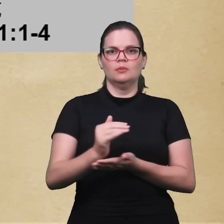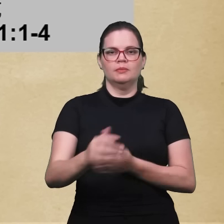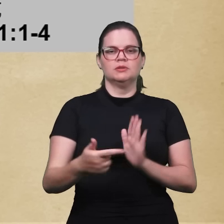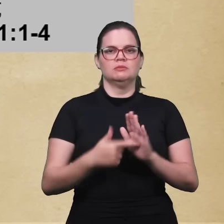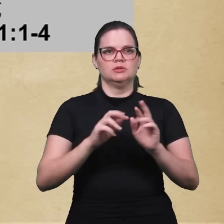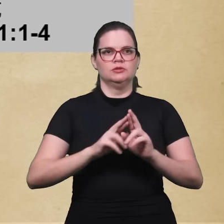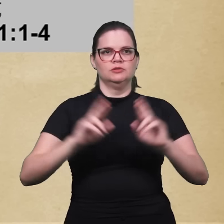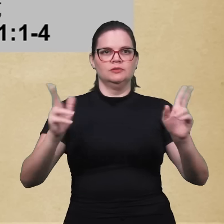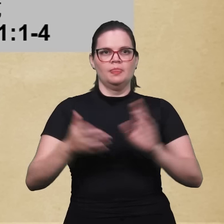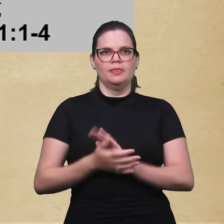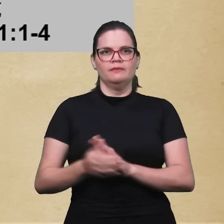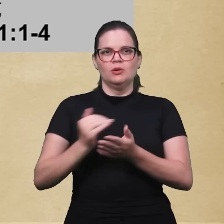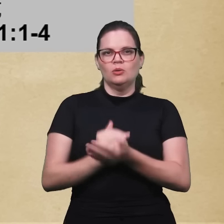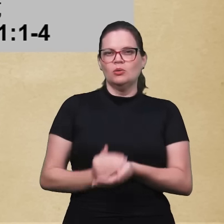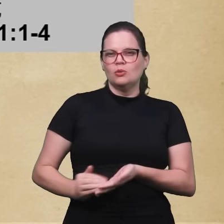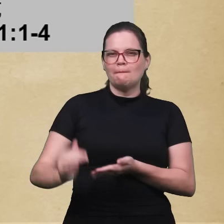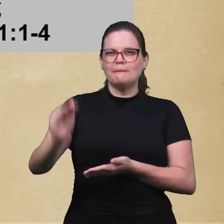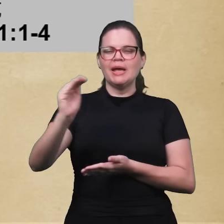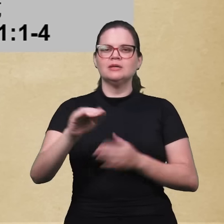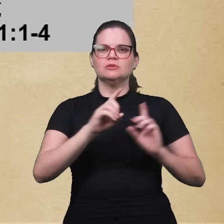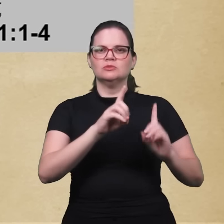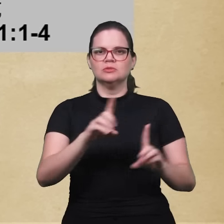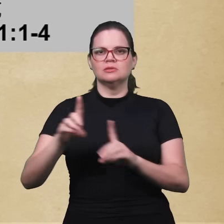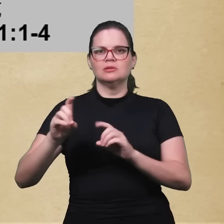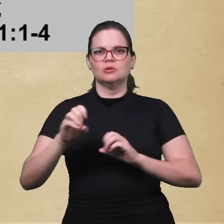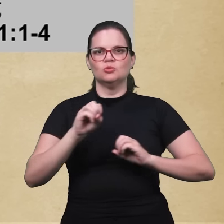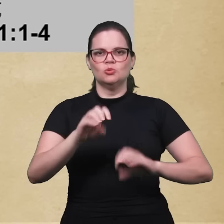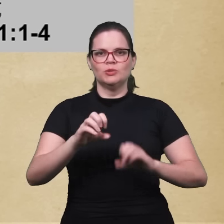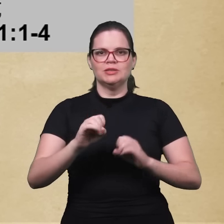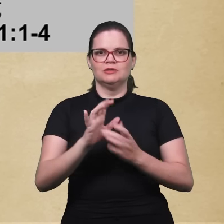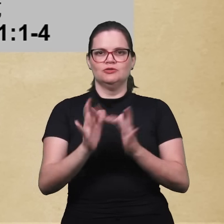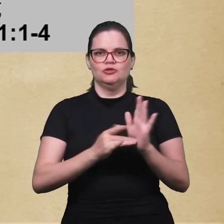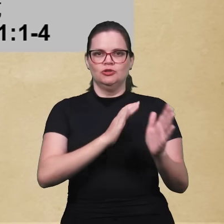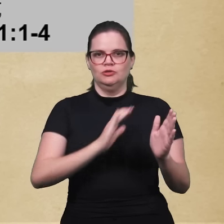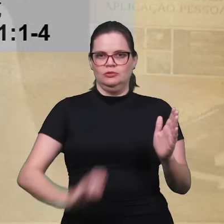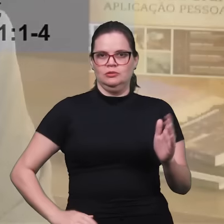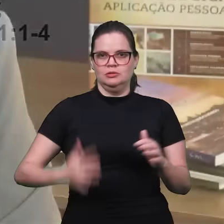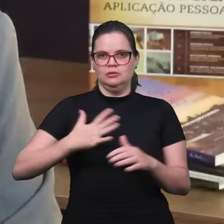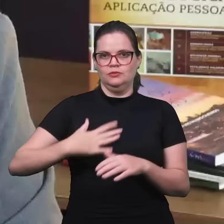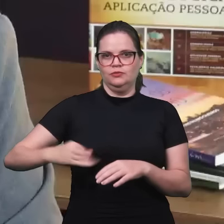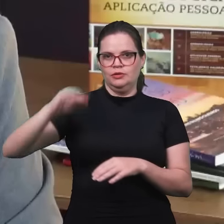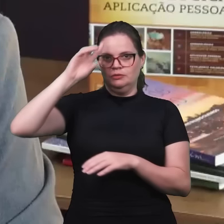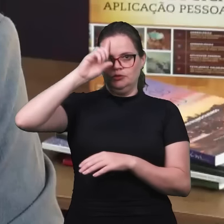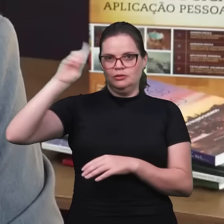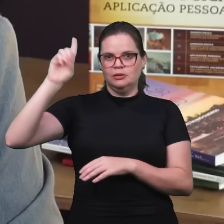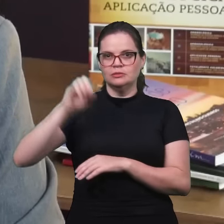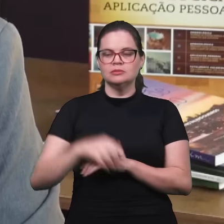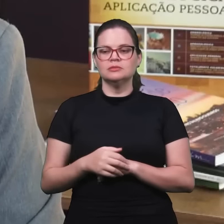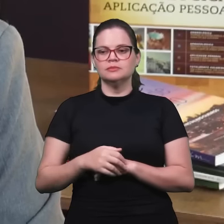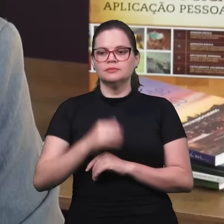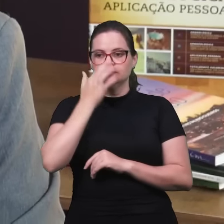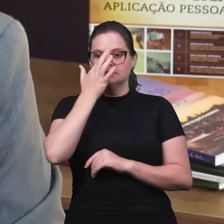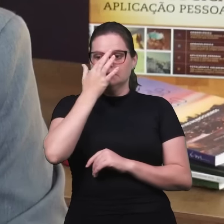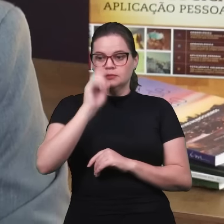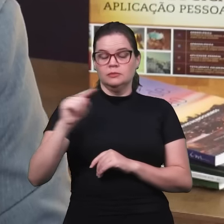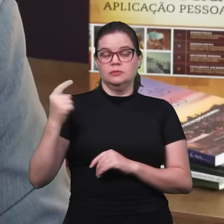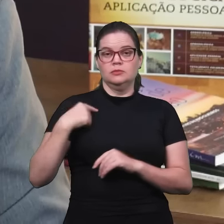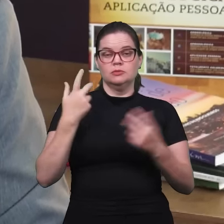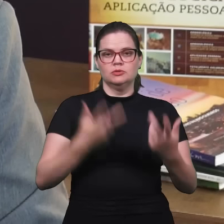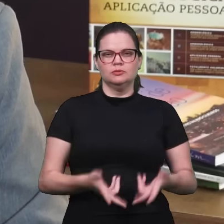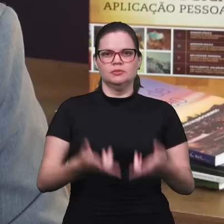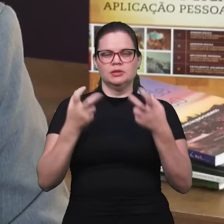diferente. É princípio do Evangelho de Jesus Cristo, Filho de Deus. E nós vamos ver isso ao longo dos episódios, que o Evangelho de Marcos ele é